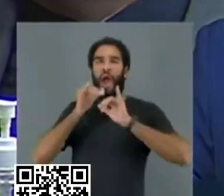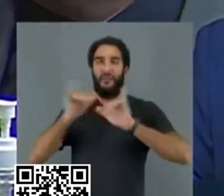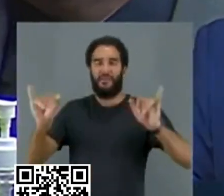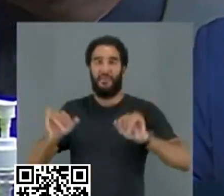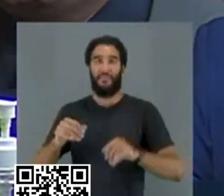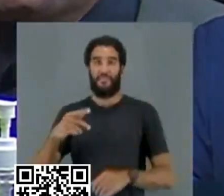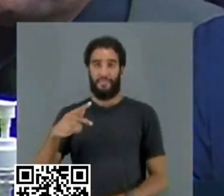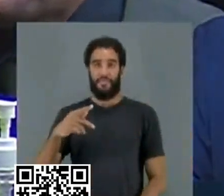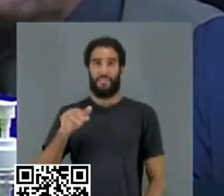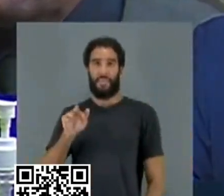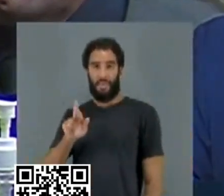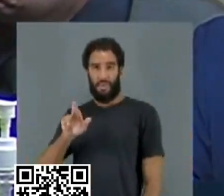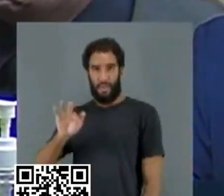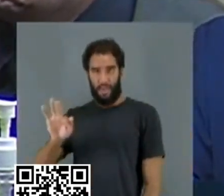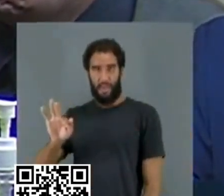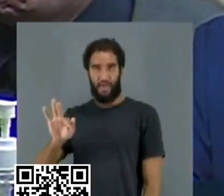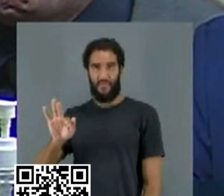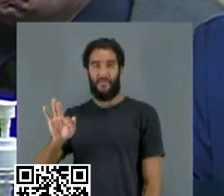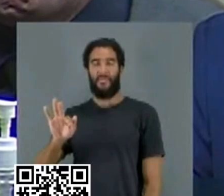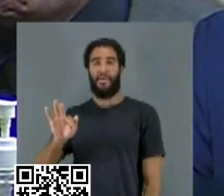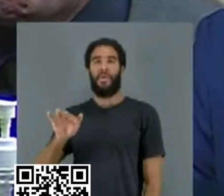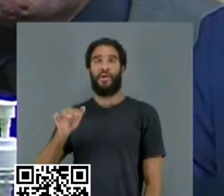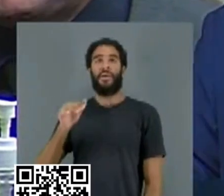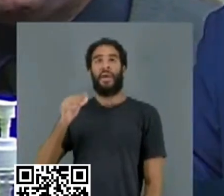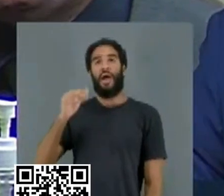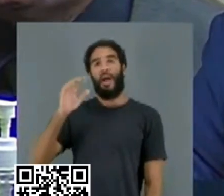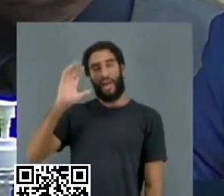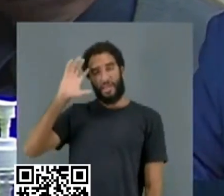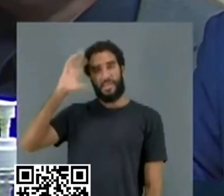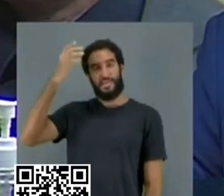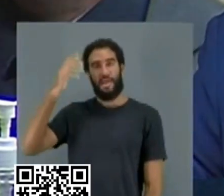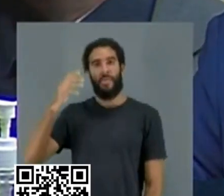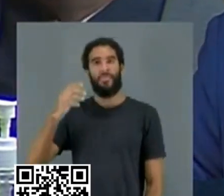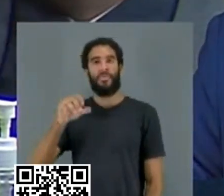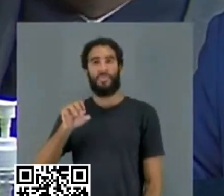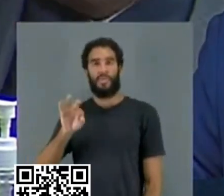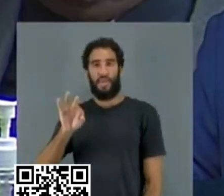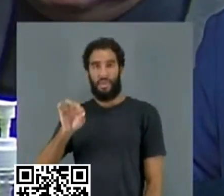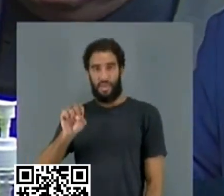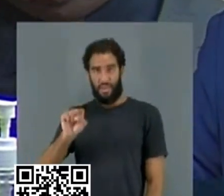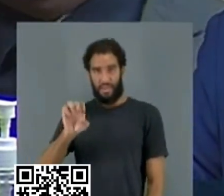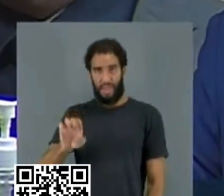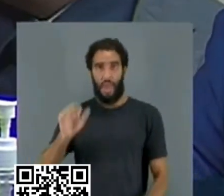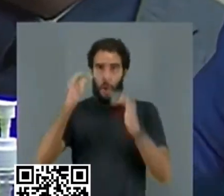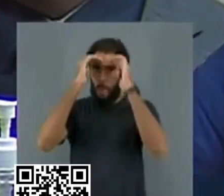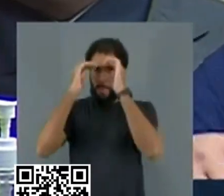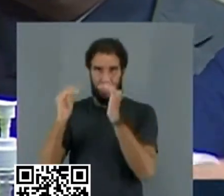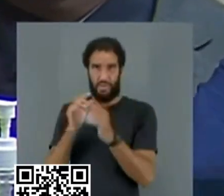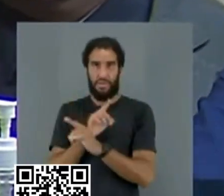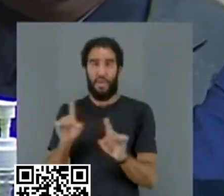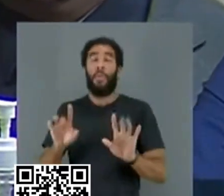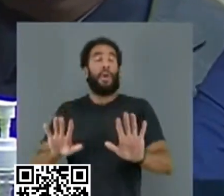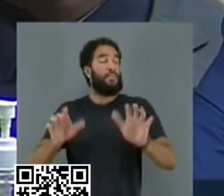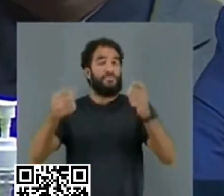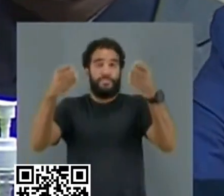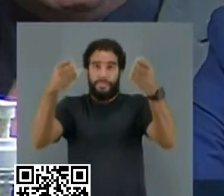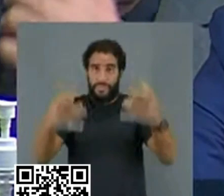PRF descumpriu a decisão do TSE. E aí é importante a gente esclarecer tudo o que ocorreu,